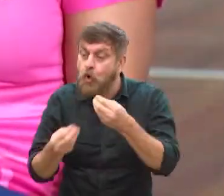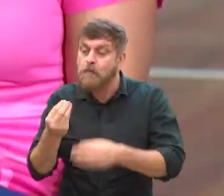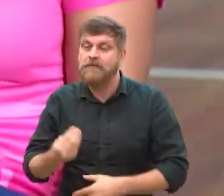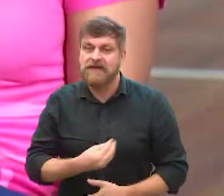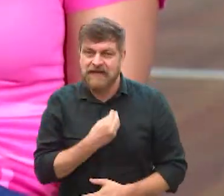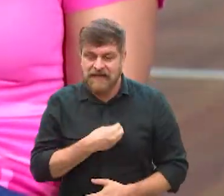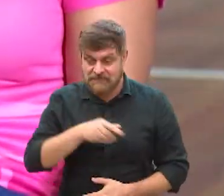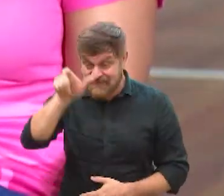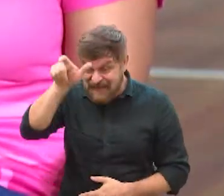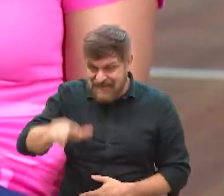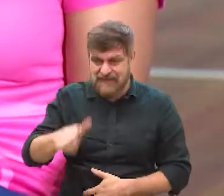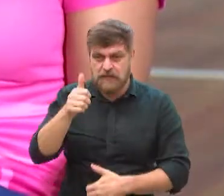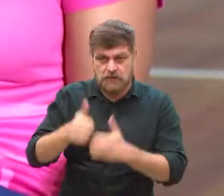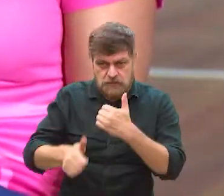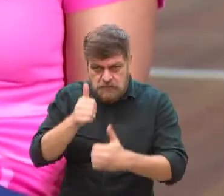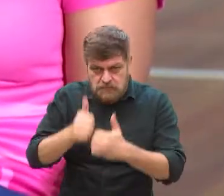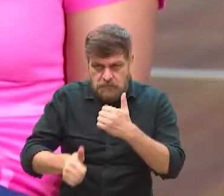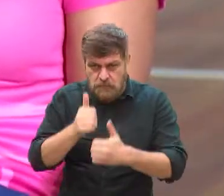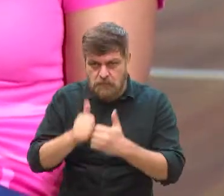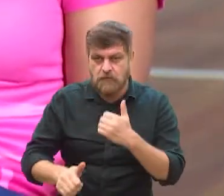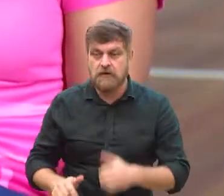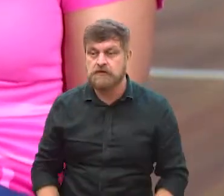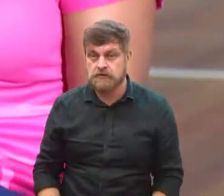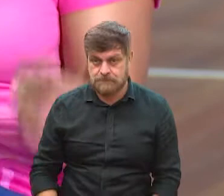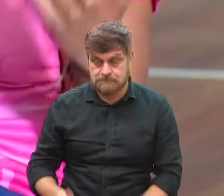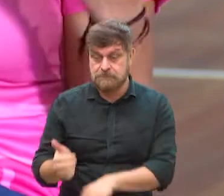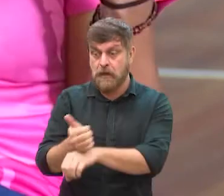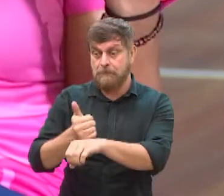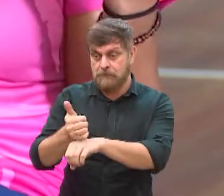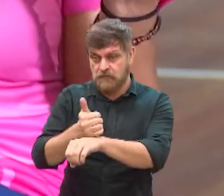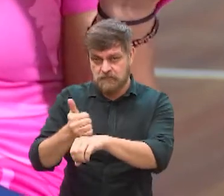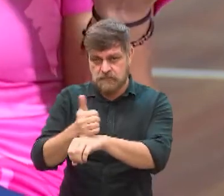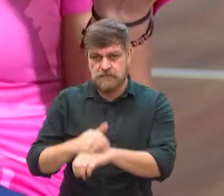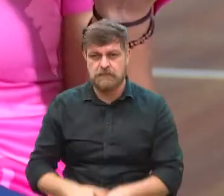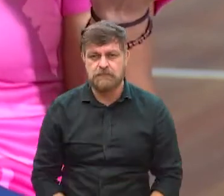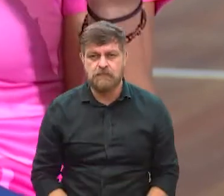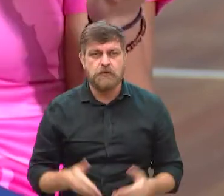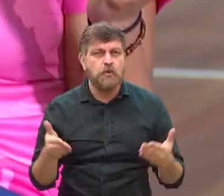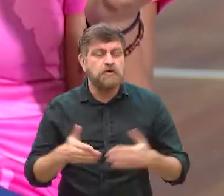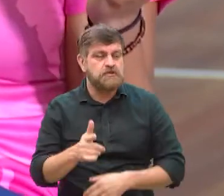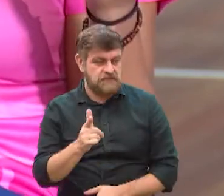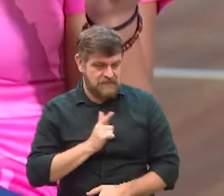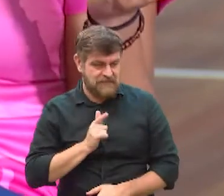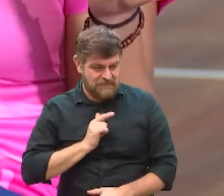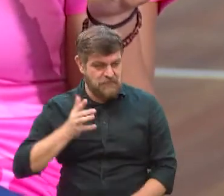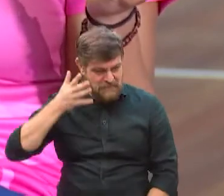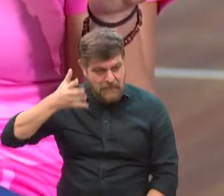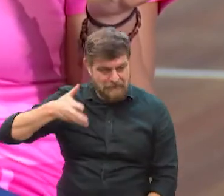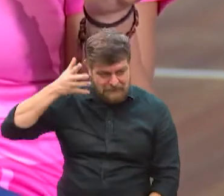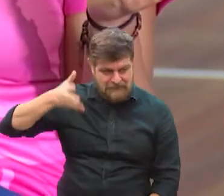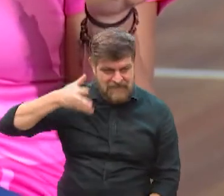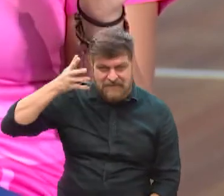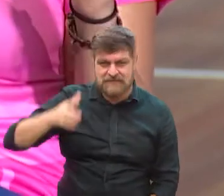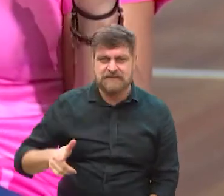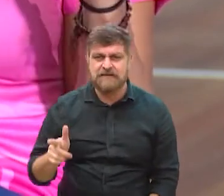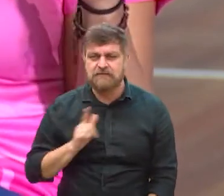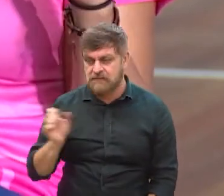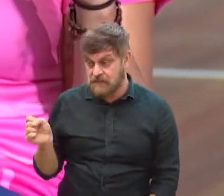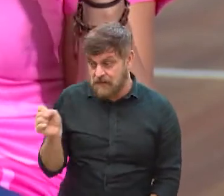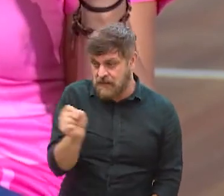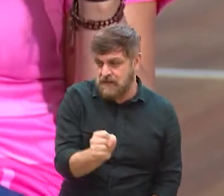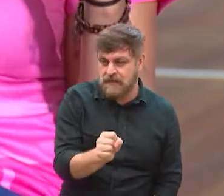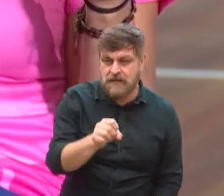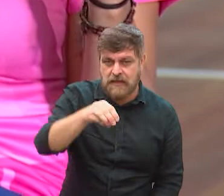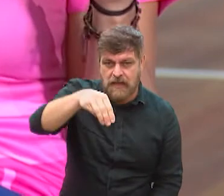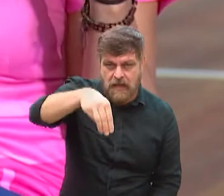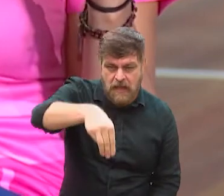como ele encara essa vida, a parte profissional dele, né? Até hoje a gente teve uma palestra com o Dr.